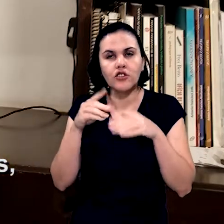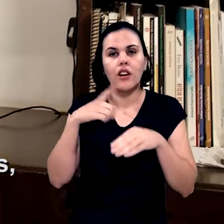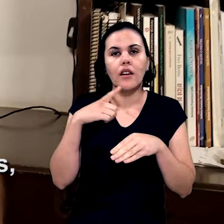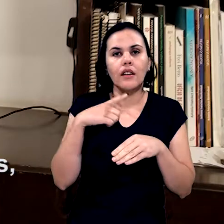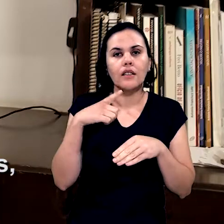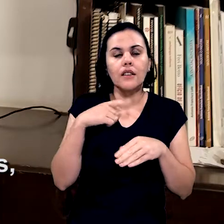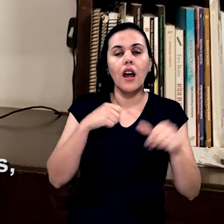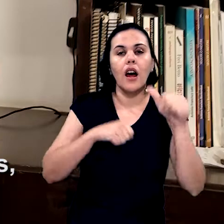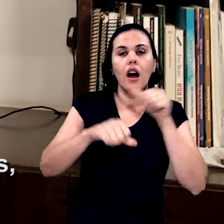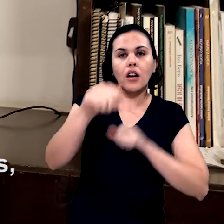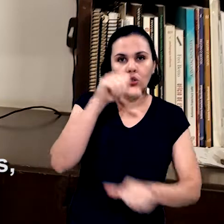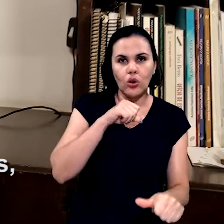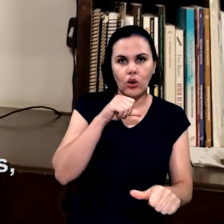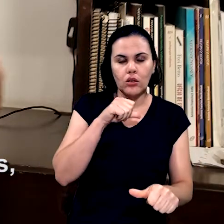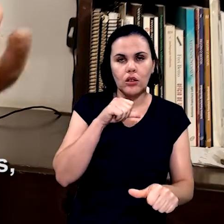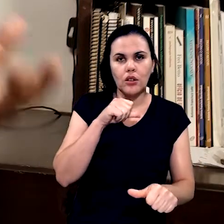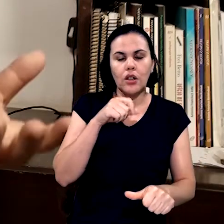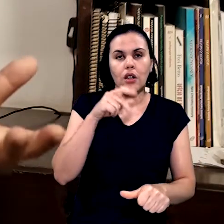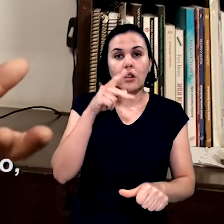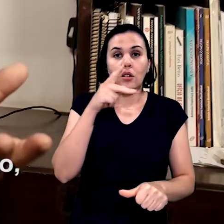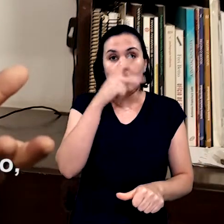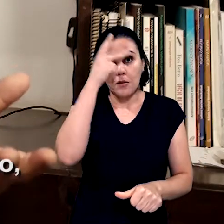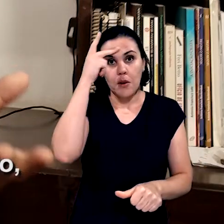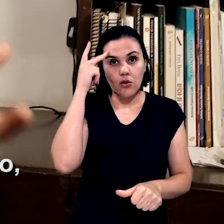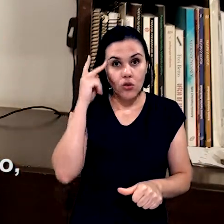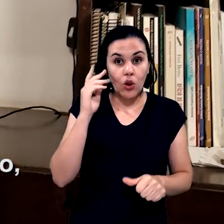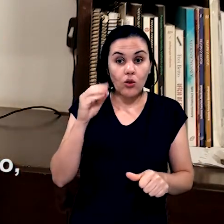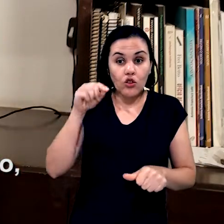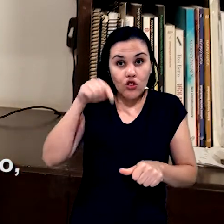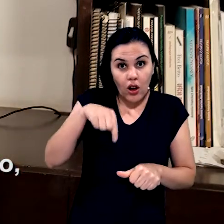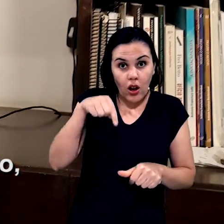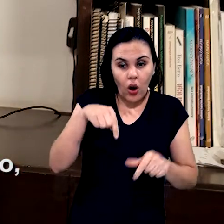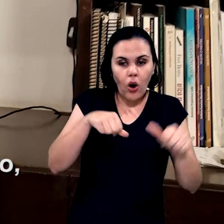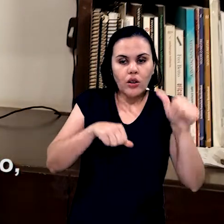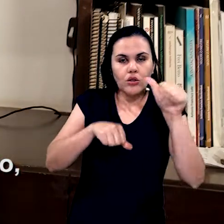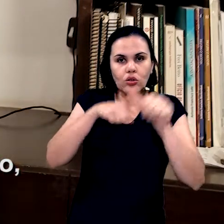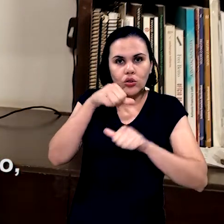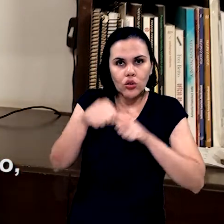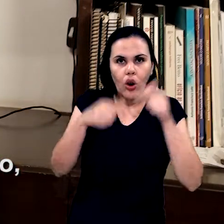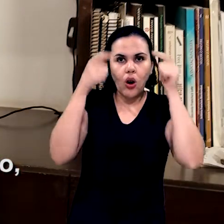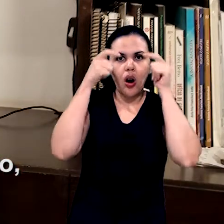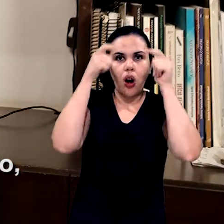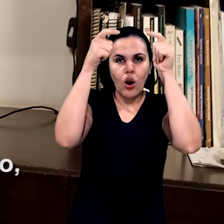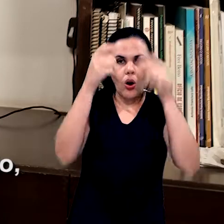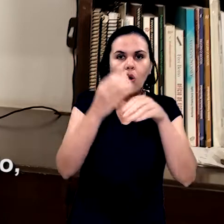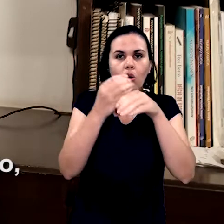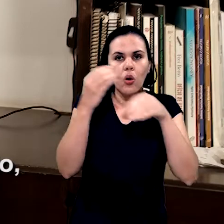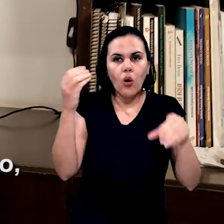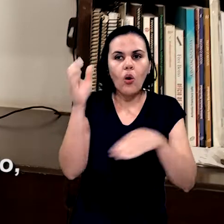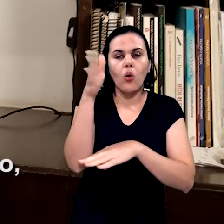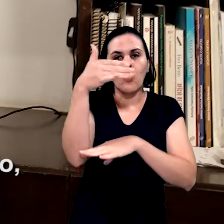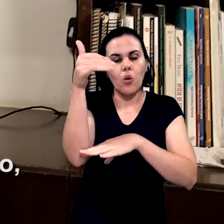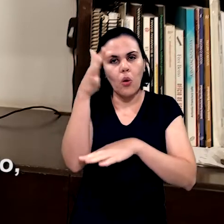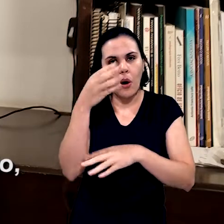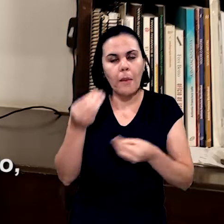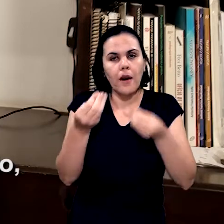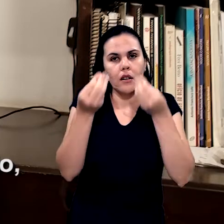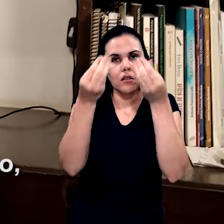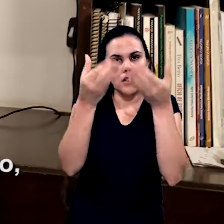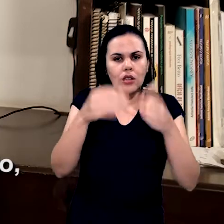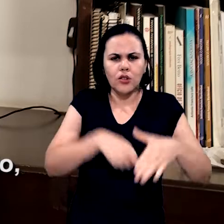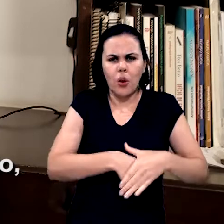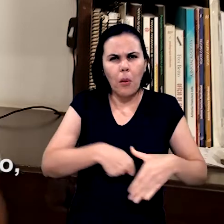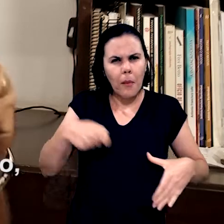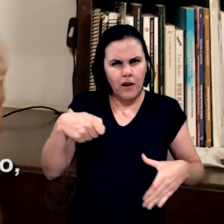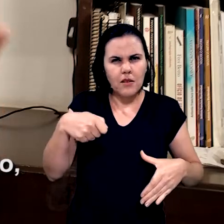ali a figura, né? Existe a troca, ou seja, os atuais passam a coroa, a bandeira e lá o símbolo, né,